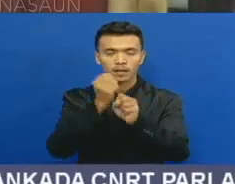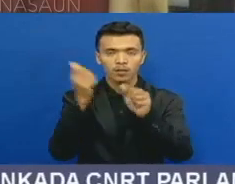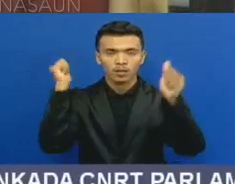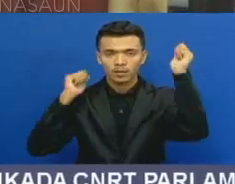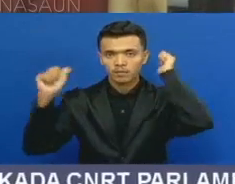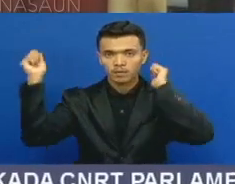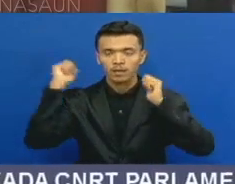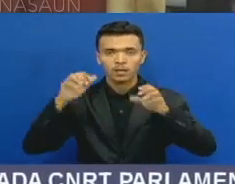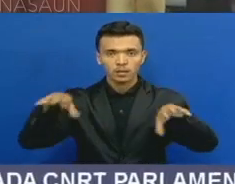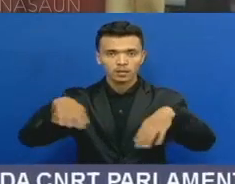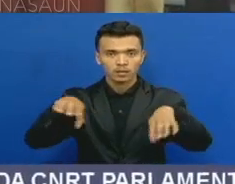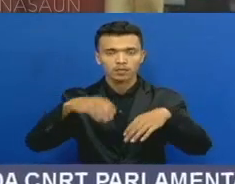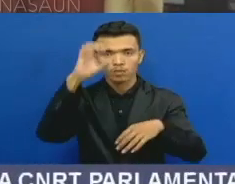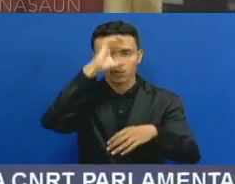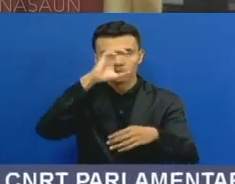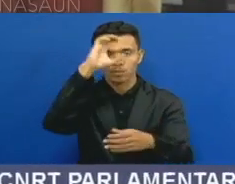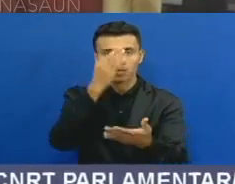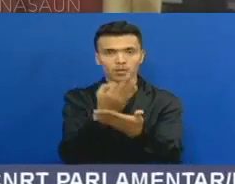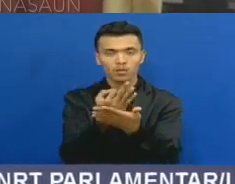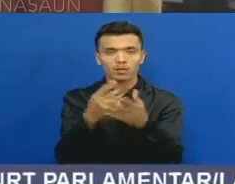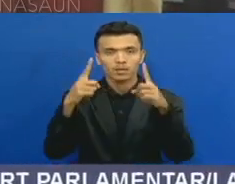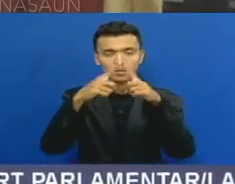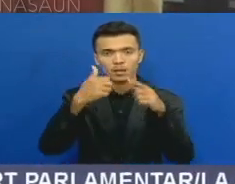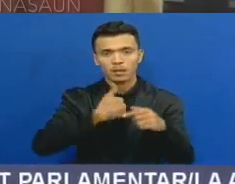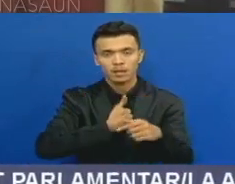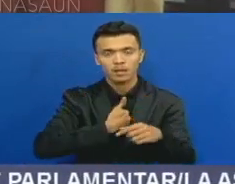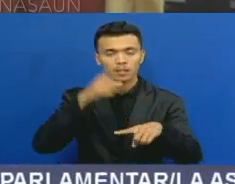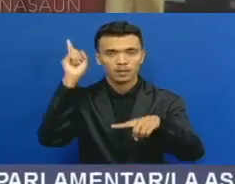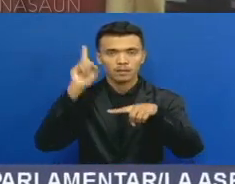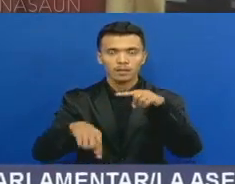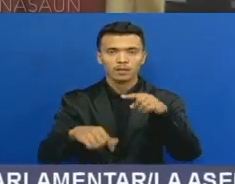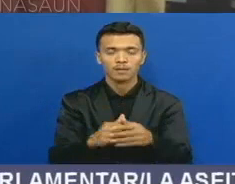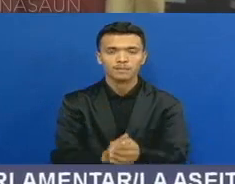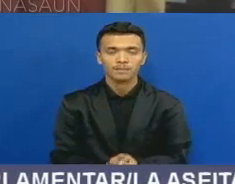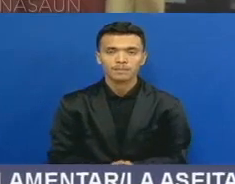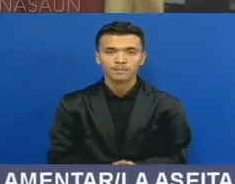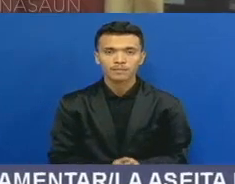Serviço. Kori buka lucro basernya ne kontra lei ho nune maka